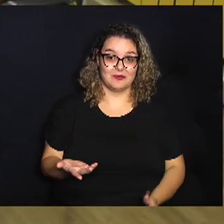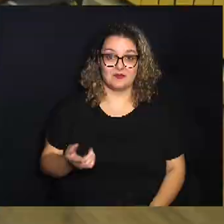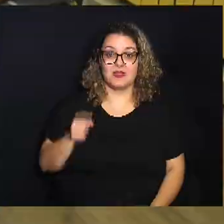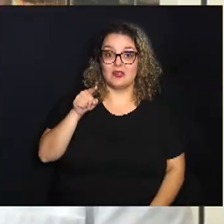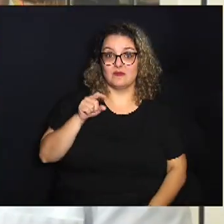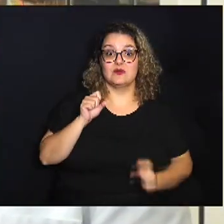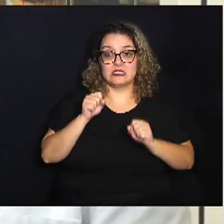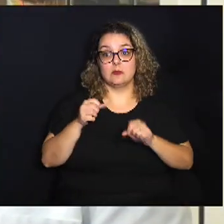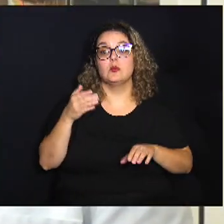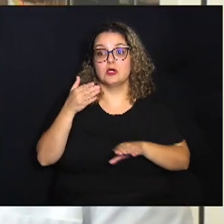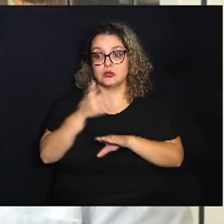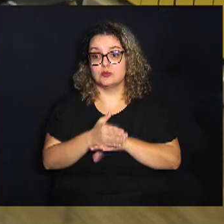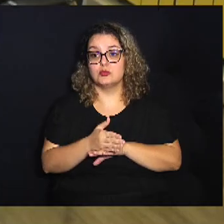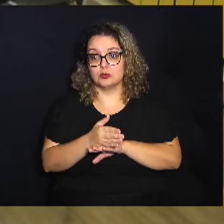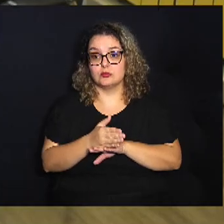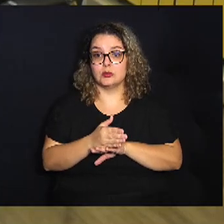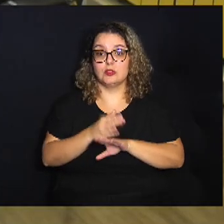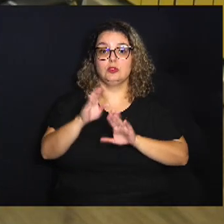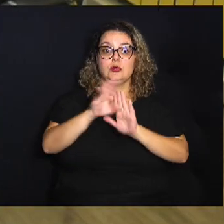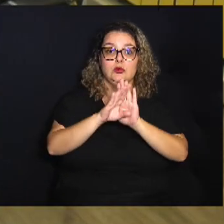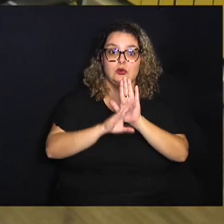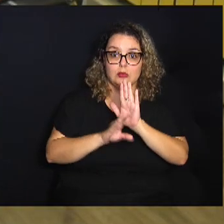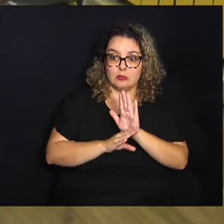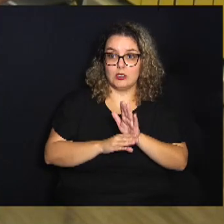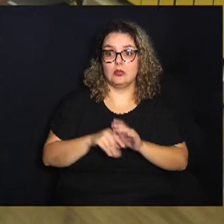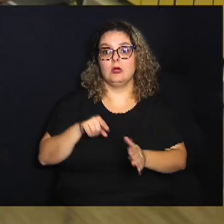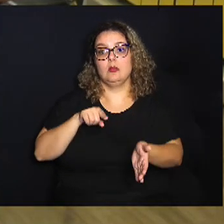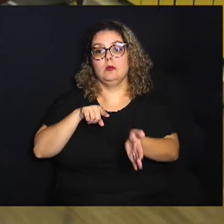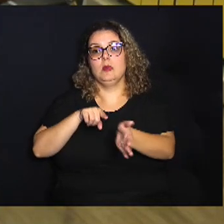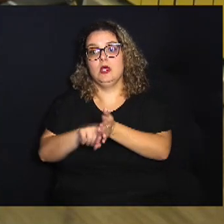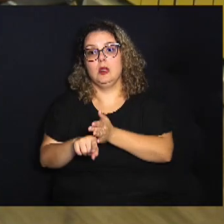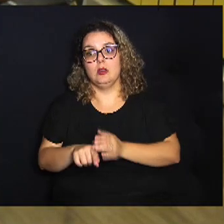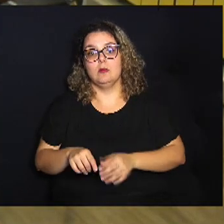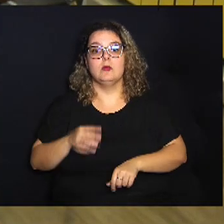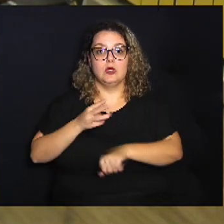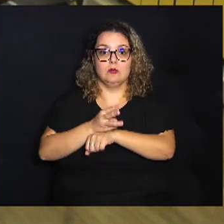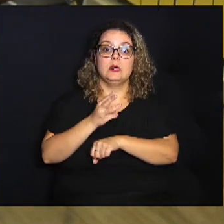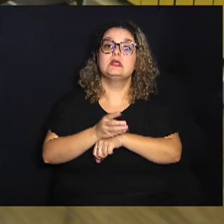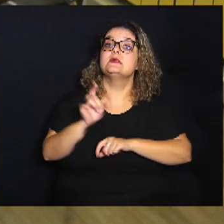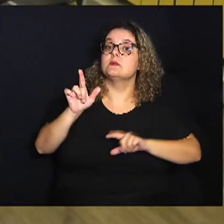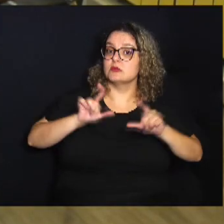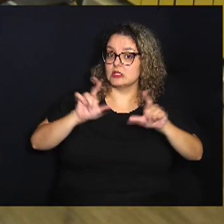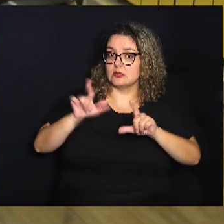pode participar aqui do programa mandando sua pergunta para o WhatsApp aqui da TV,